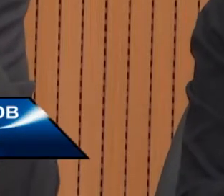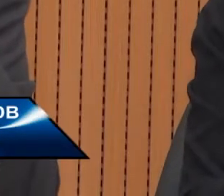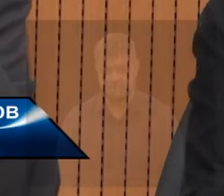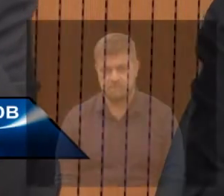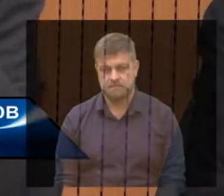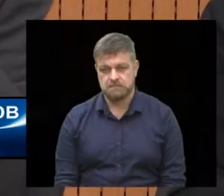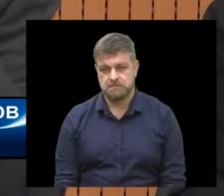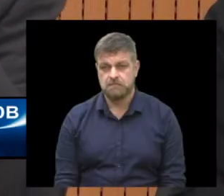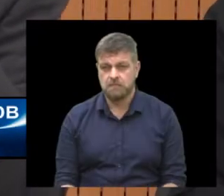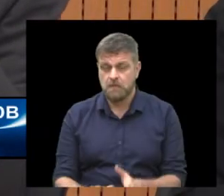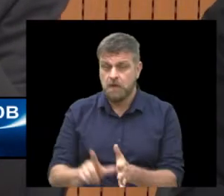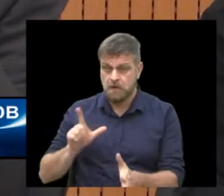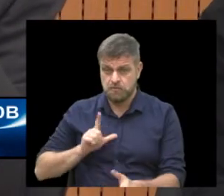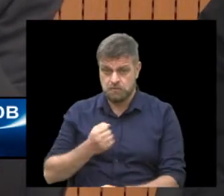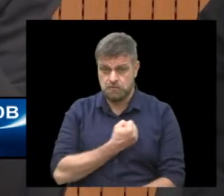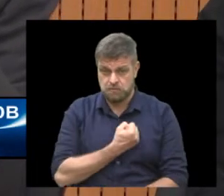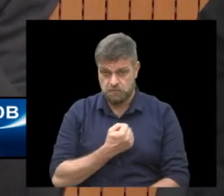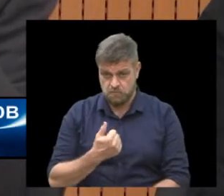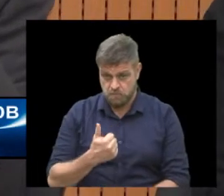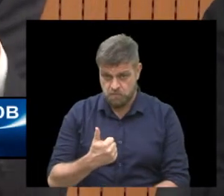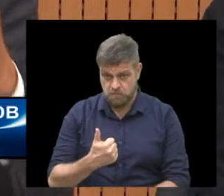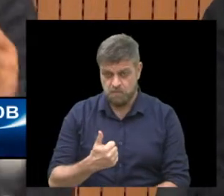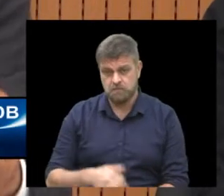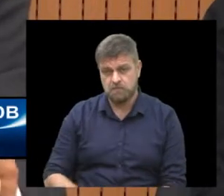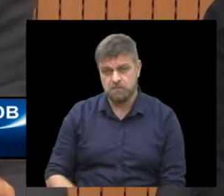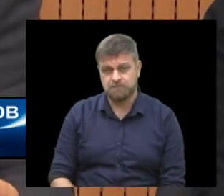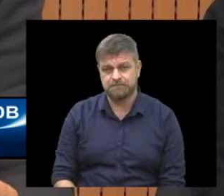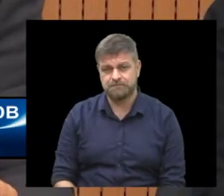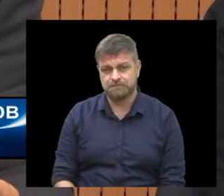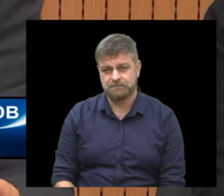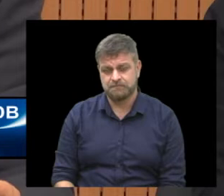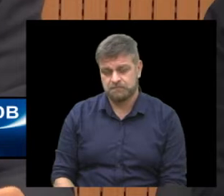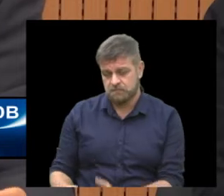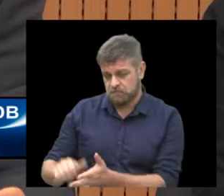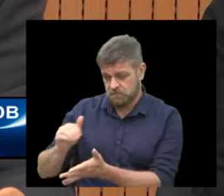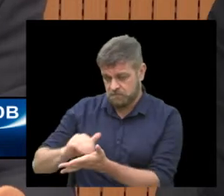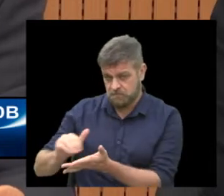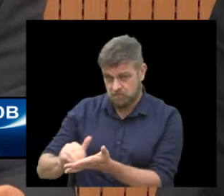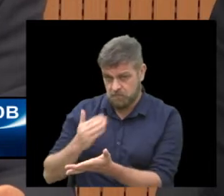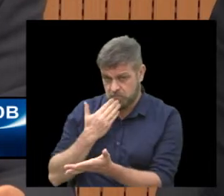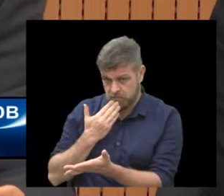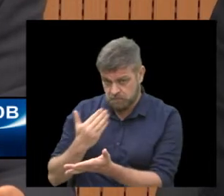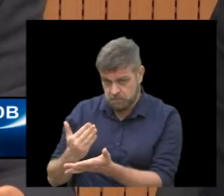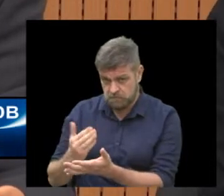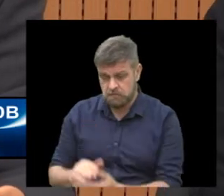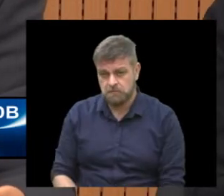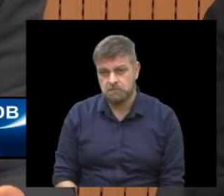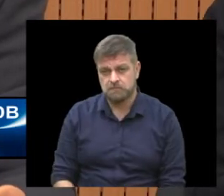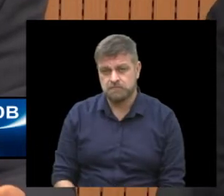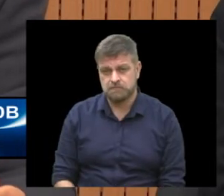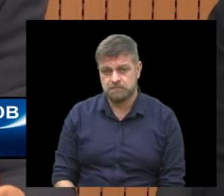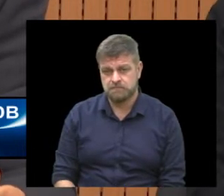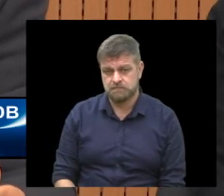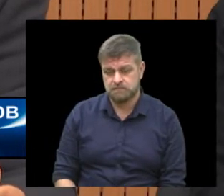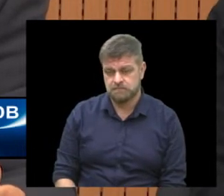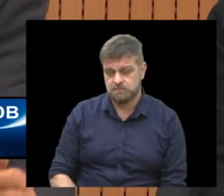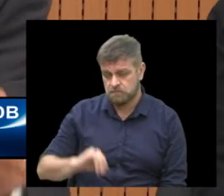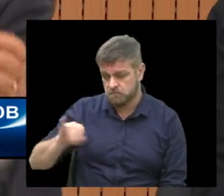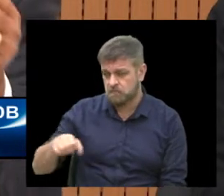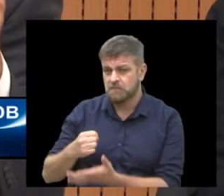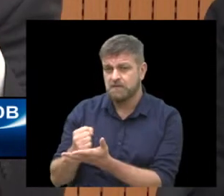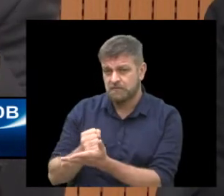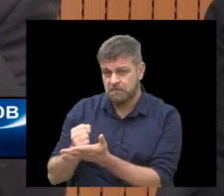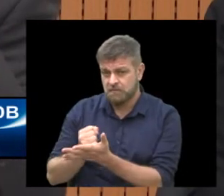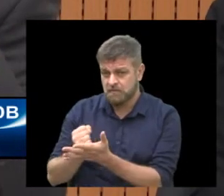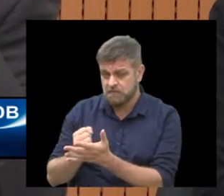Antes do primeiro item, solicito ao primeiro secretário ad hoc, Jorge da Farmácia, que faça